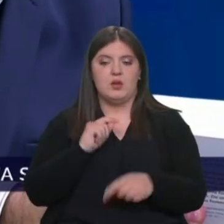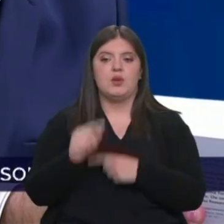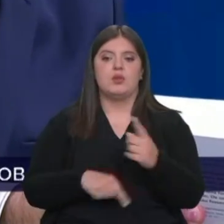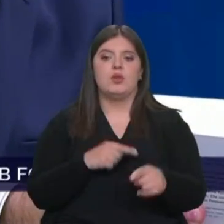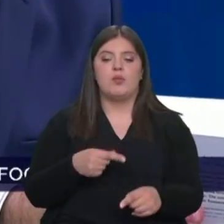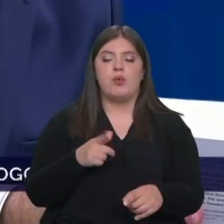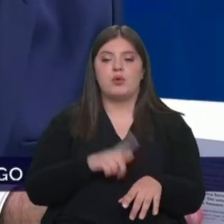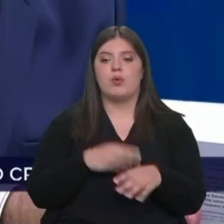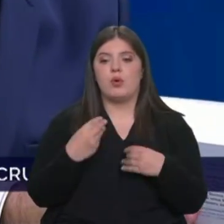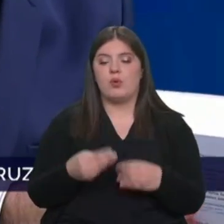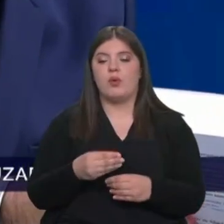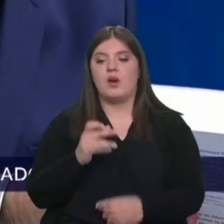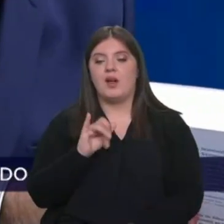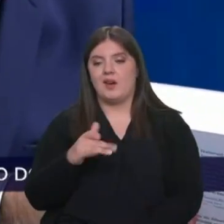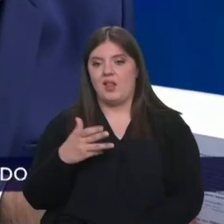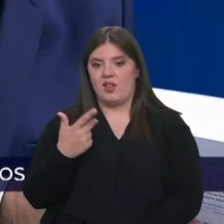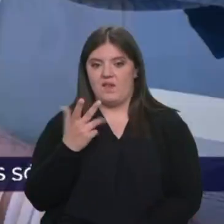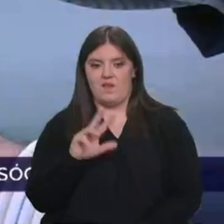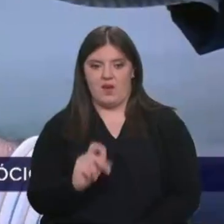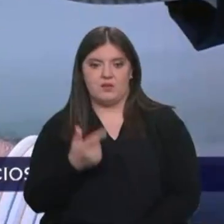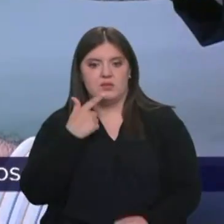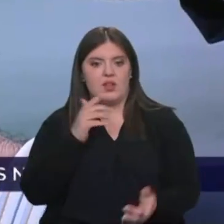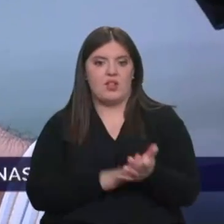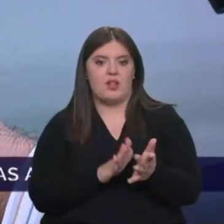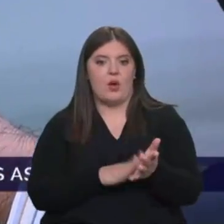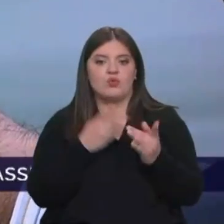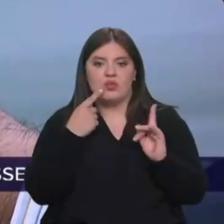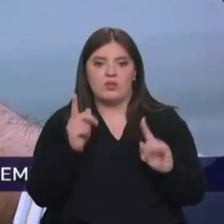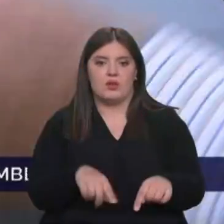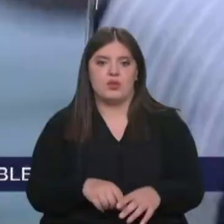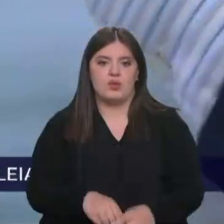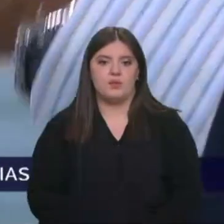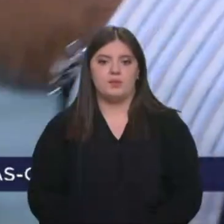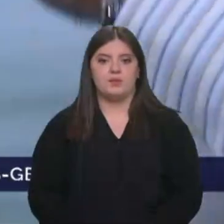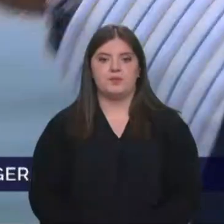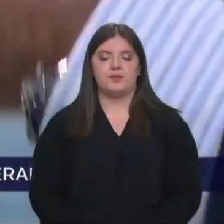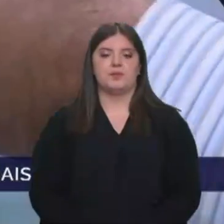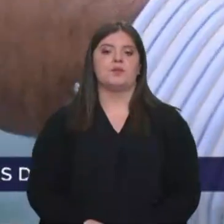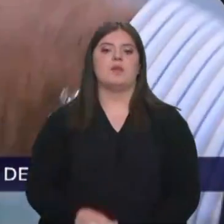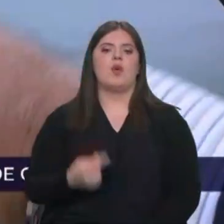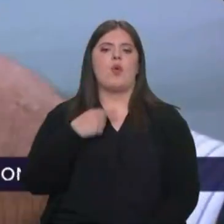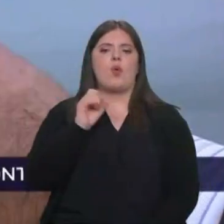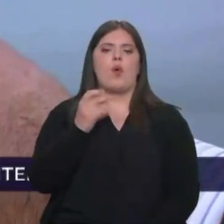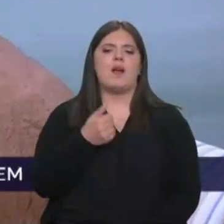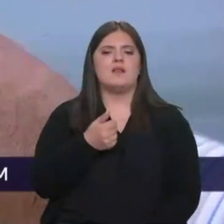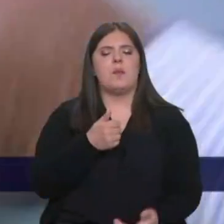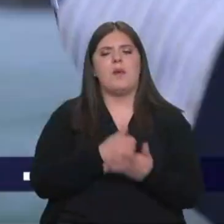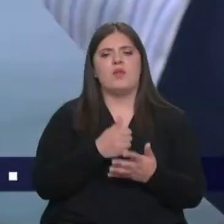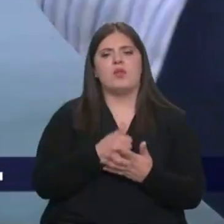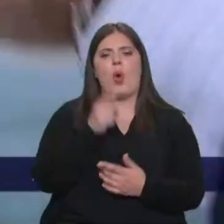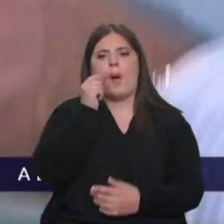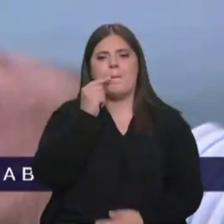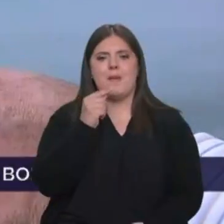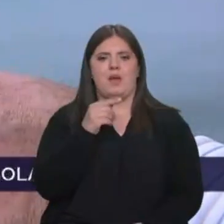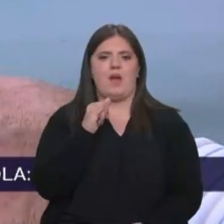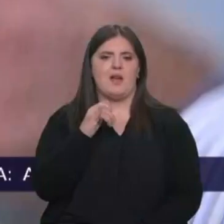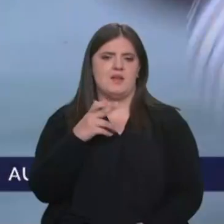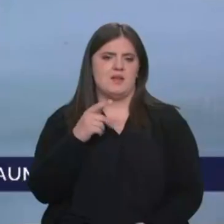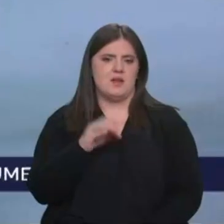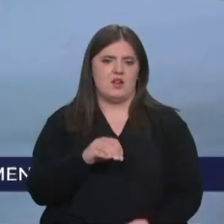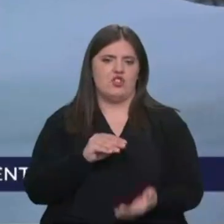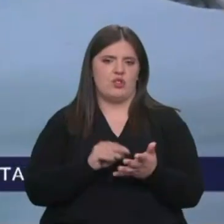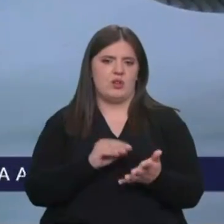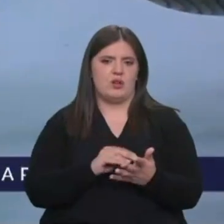boa hora, a Gradiva volta a editar esta quase biografia de Einstein, escrito por Abraham